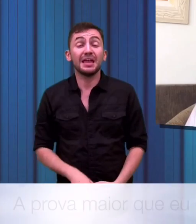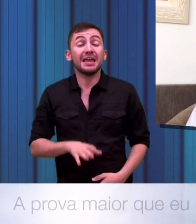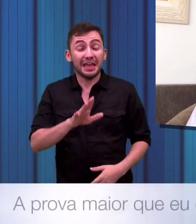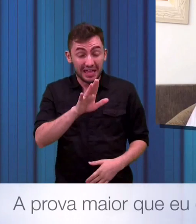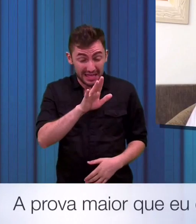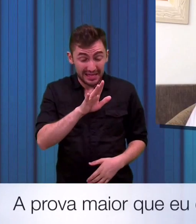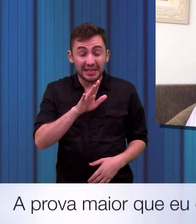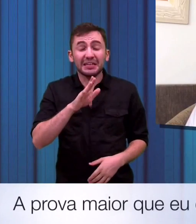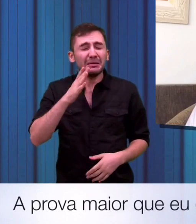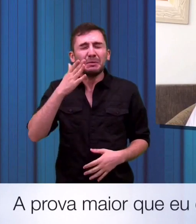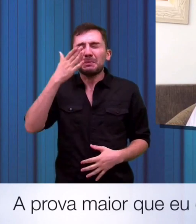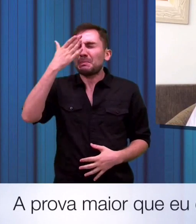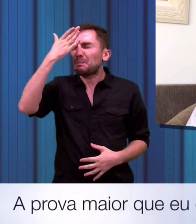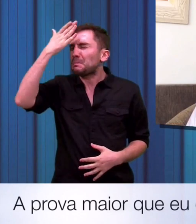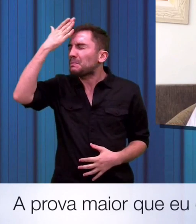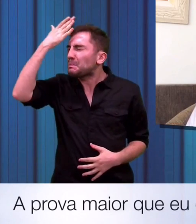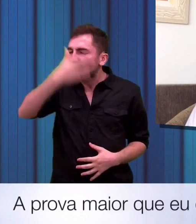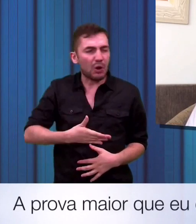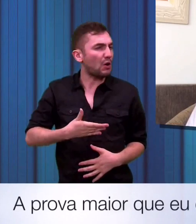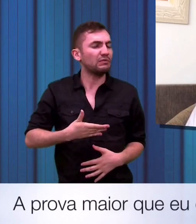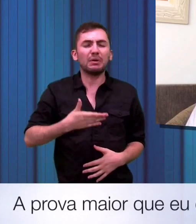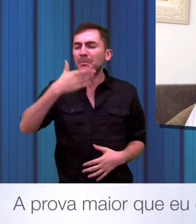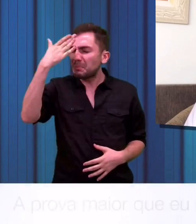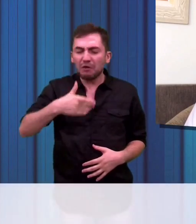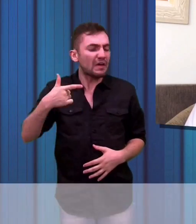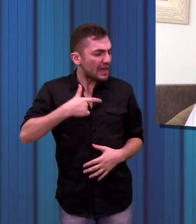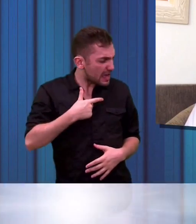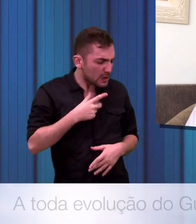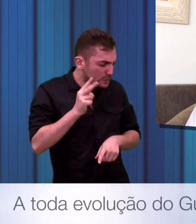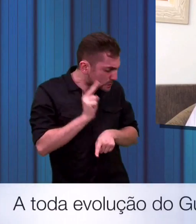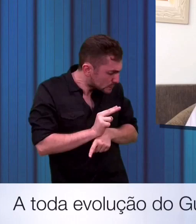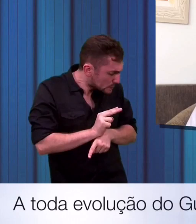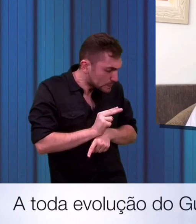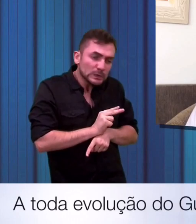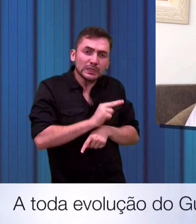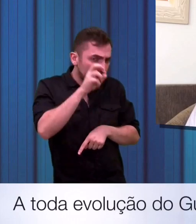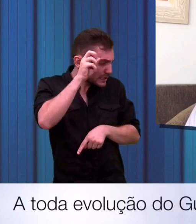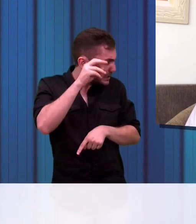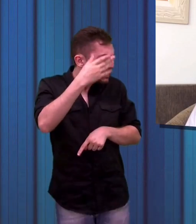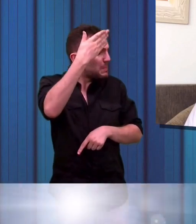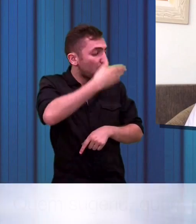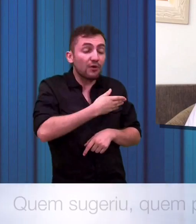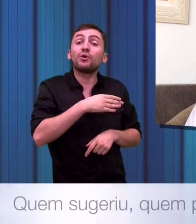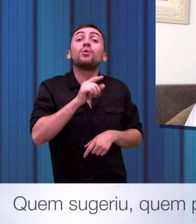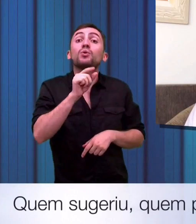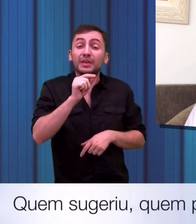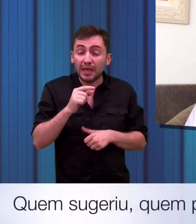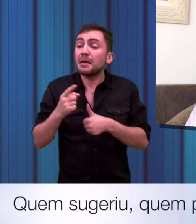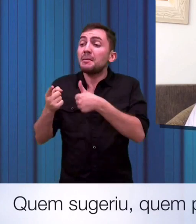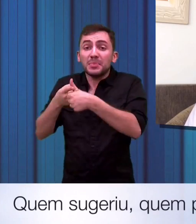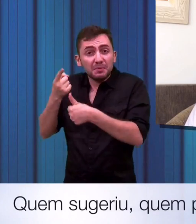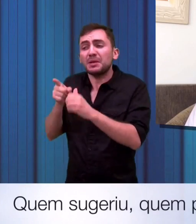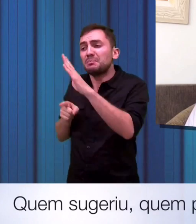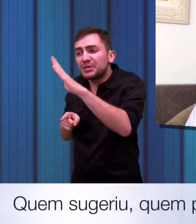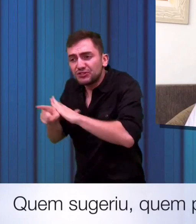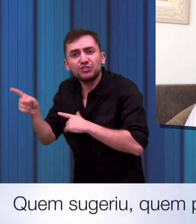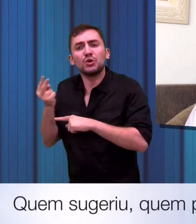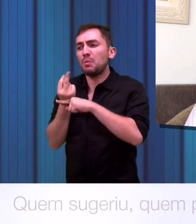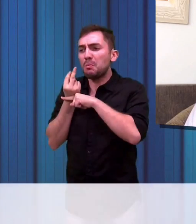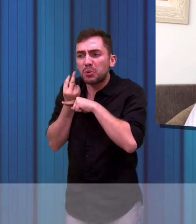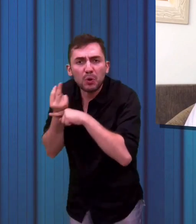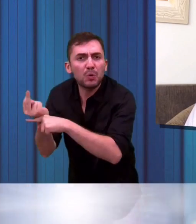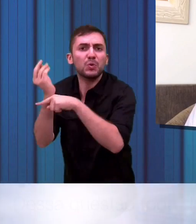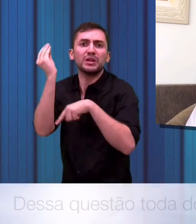A prova maior de que eu estava totalmente atenta a toda a evolução do Guilherme, quem sugeriu, quem pediu, quem